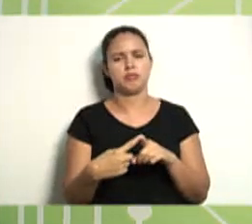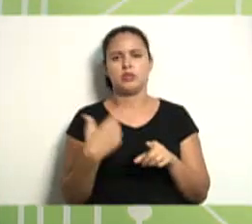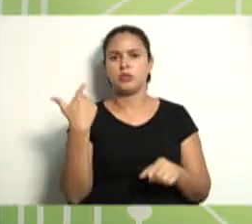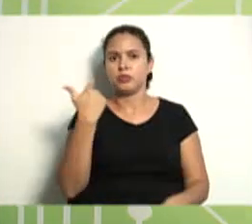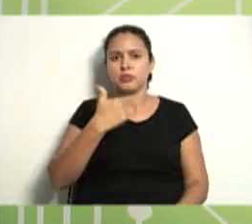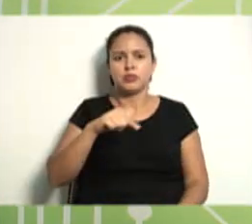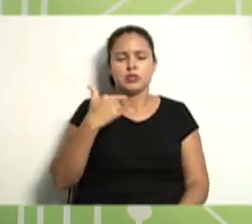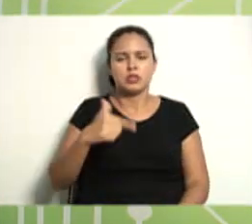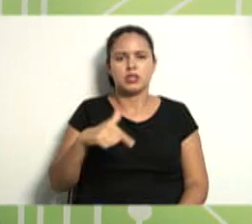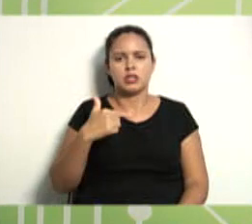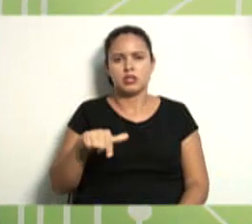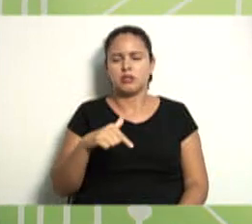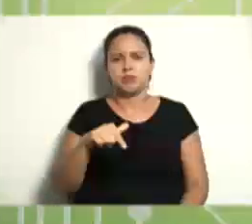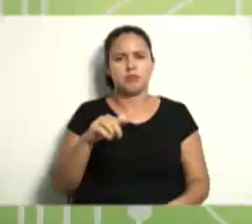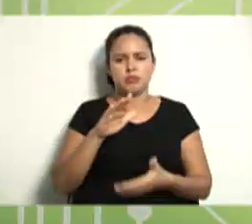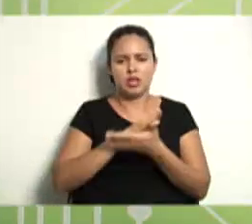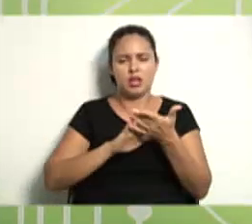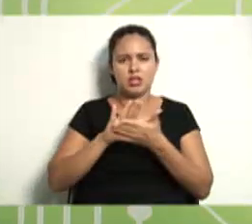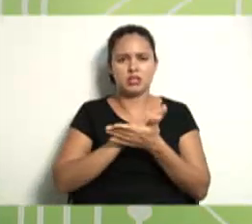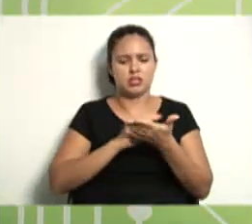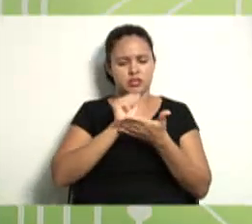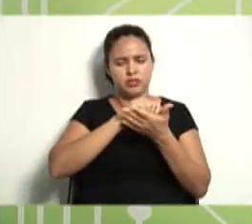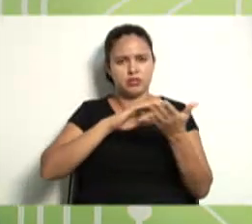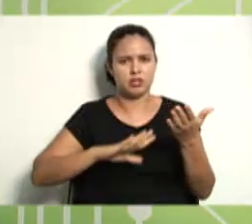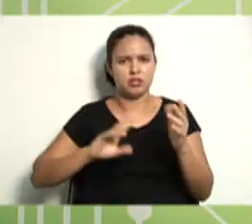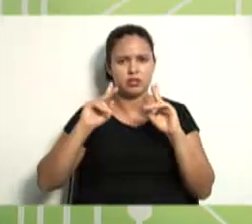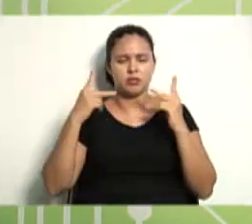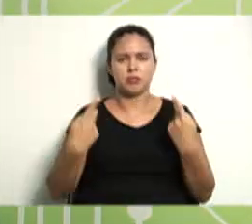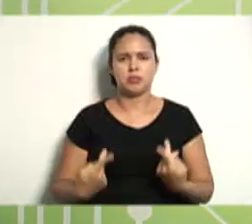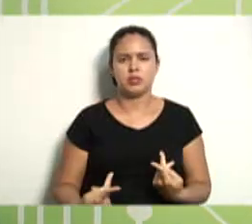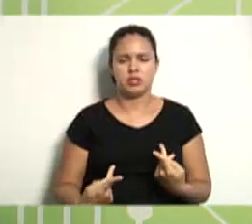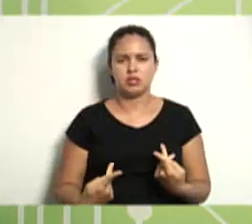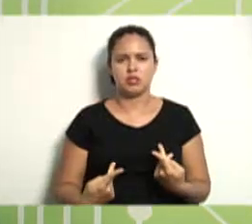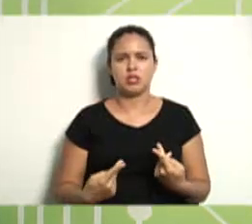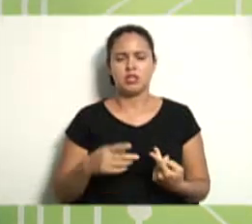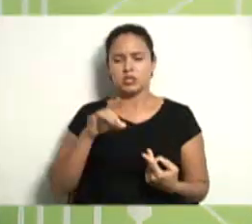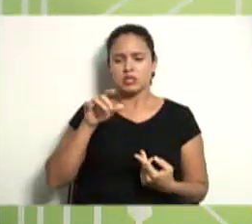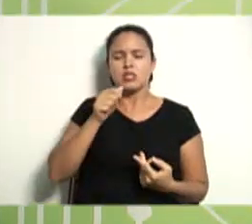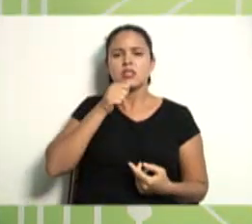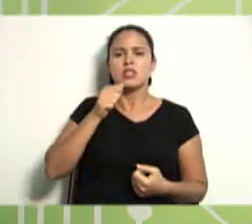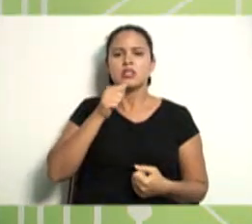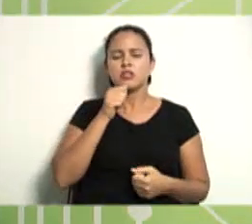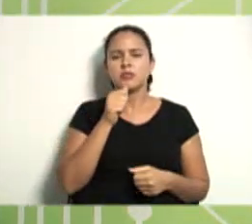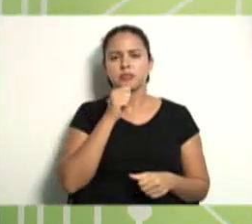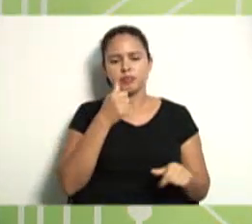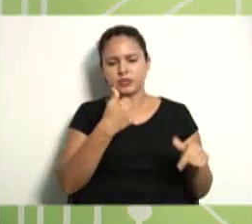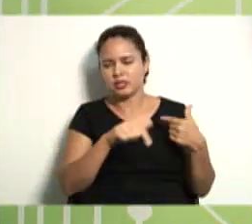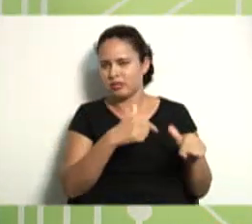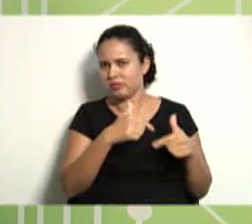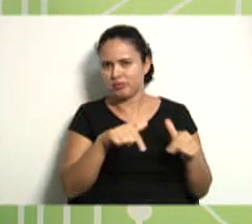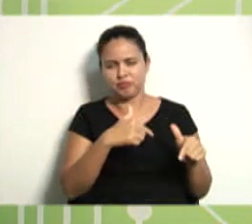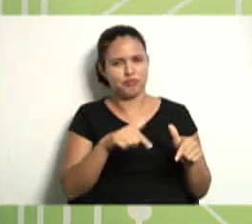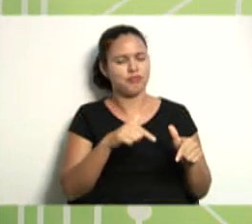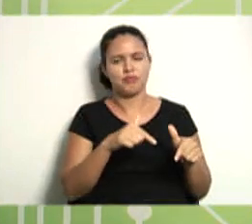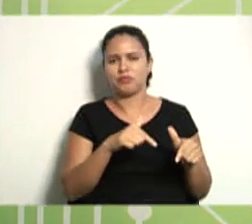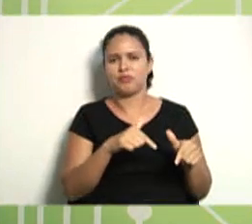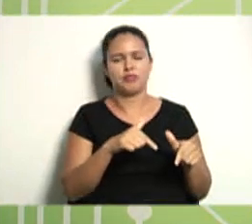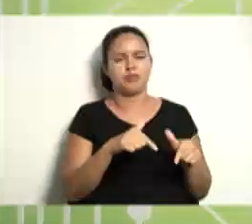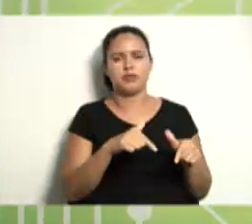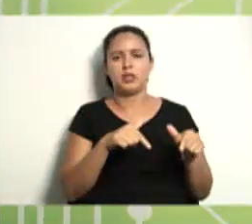nenhuma atividade humana que esteja isenta da realização de trabalho, que